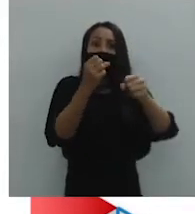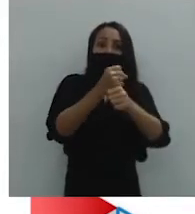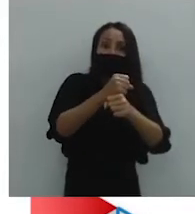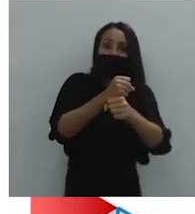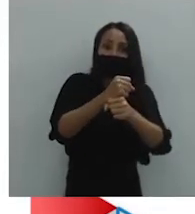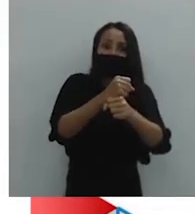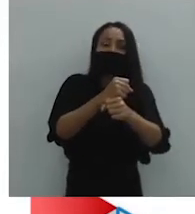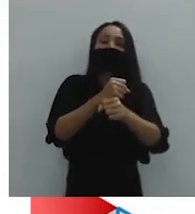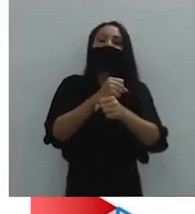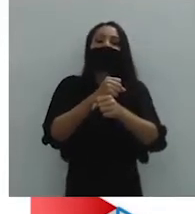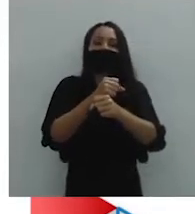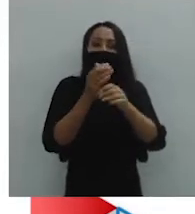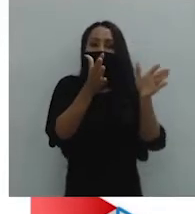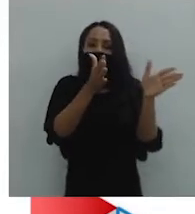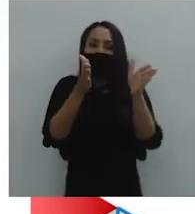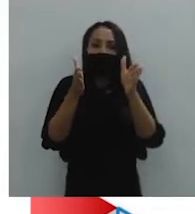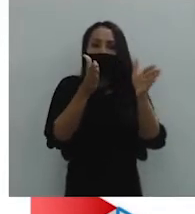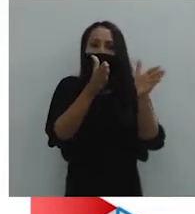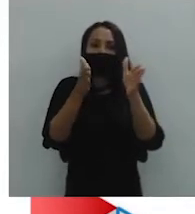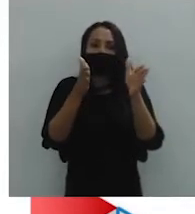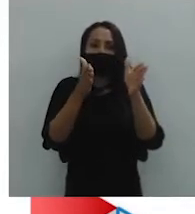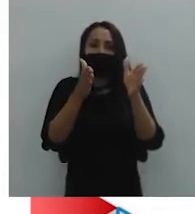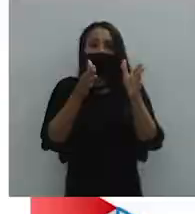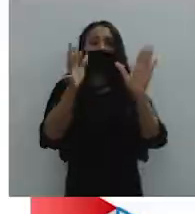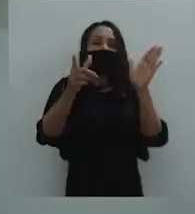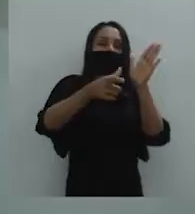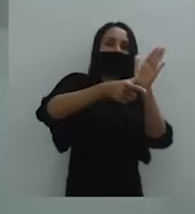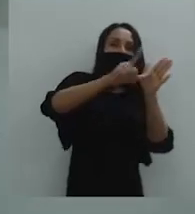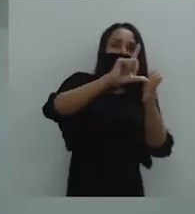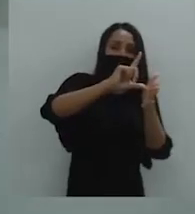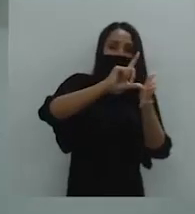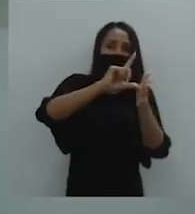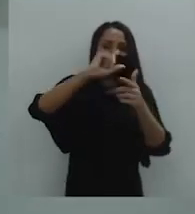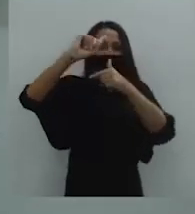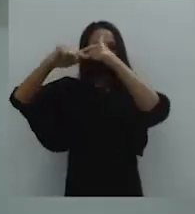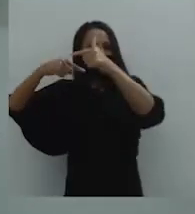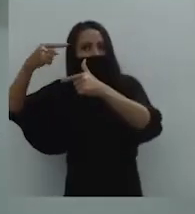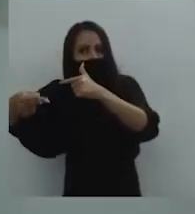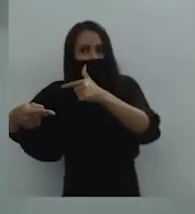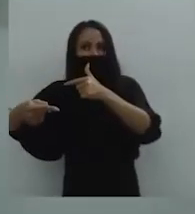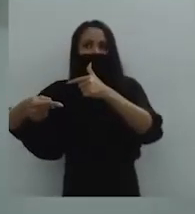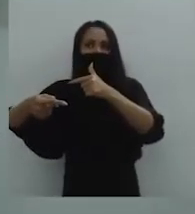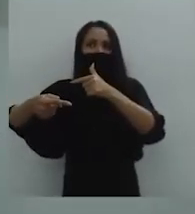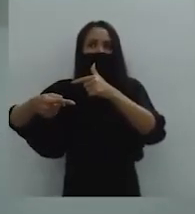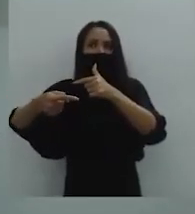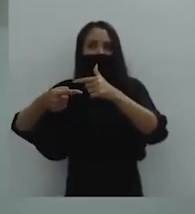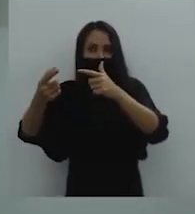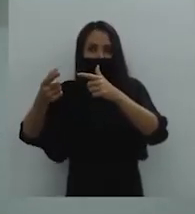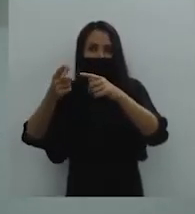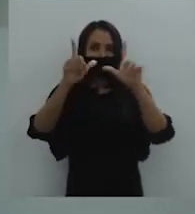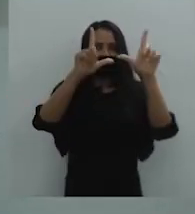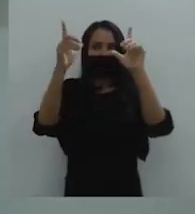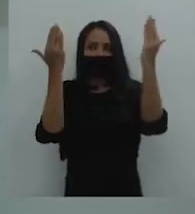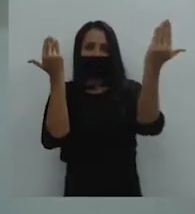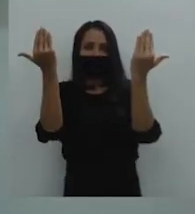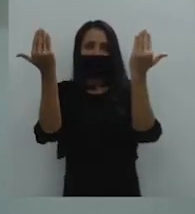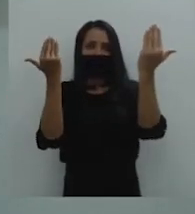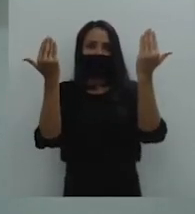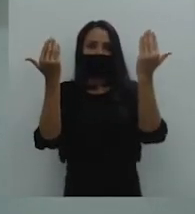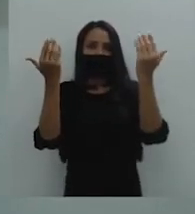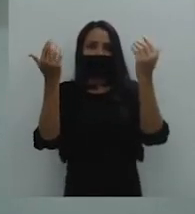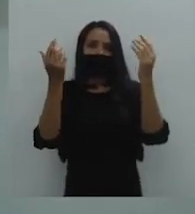certo? É como se fosse o antes e o depois, se vocês observarem, certo? Ou o